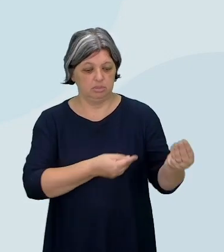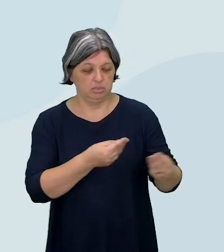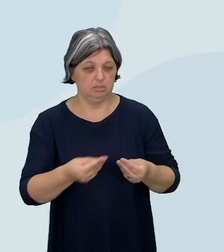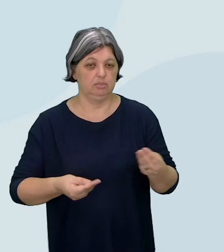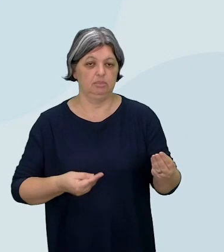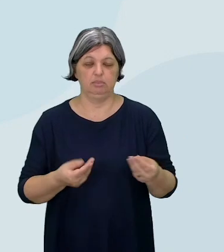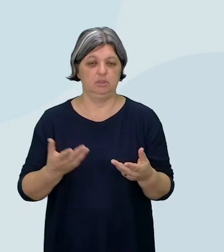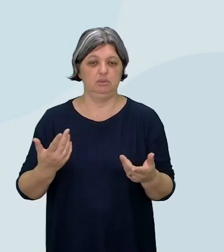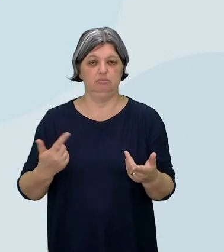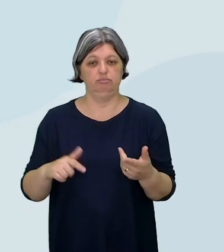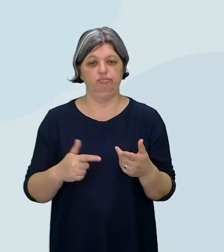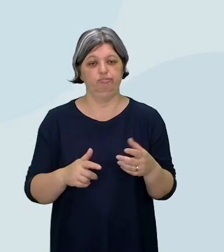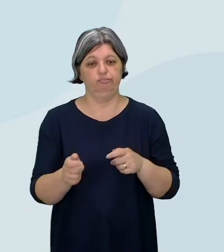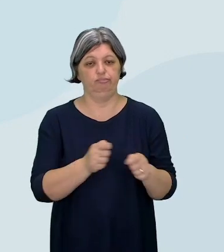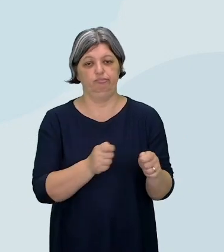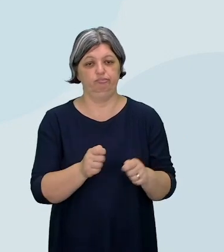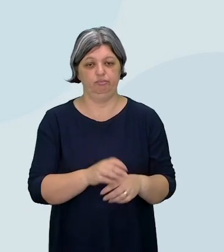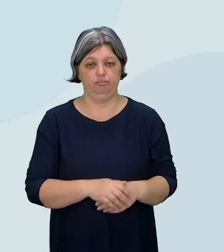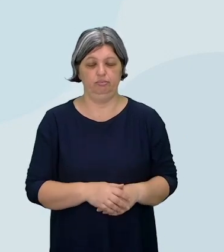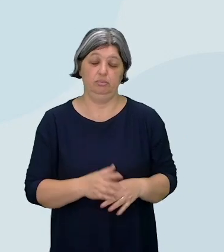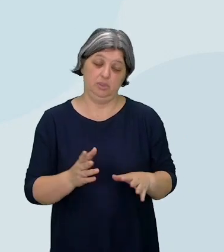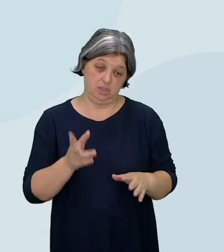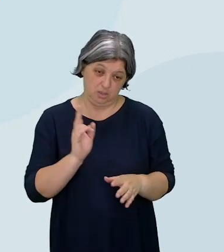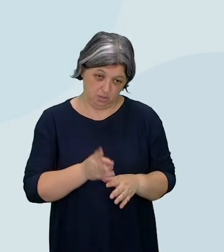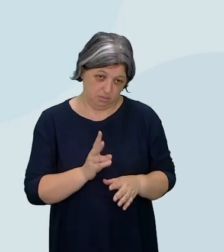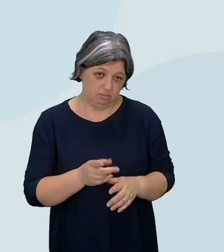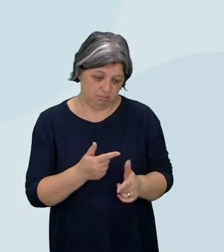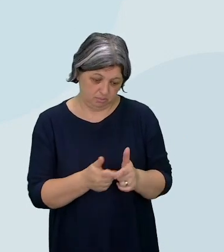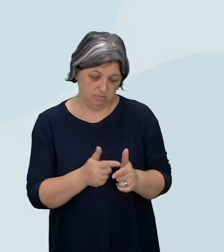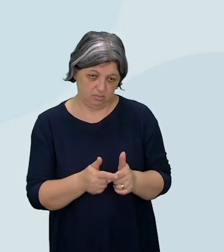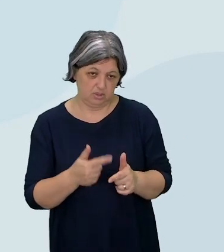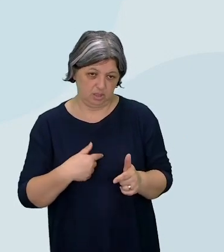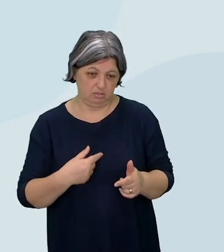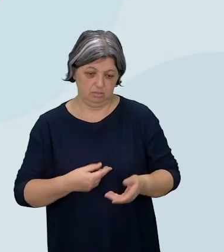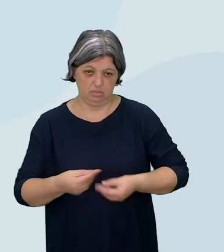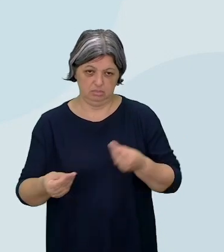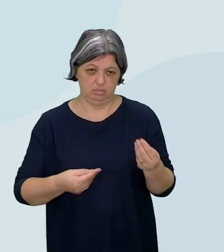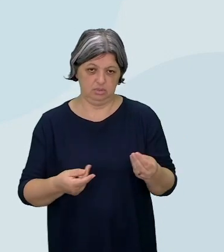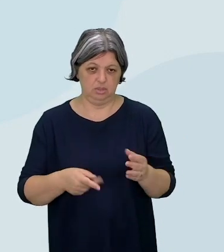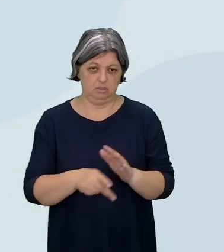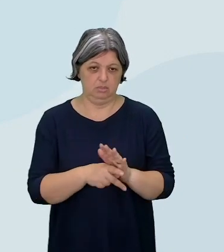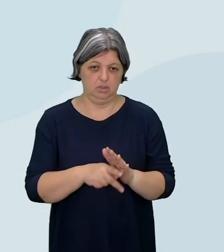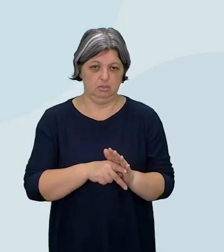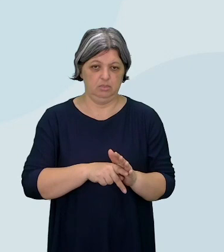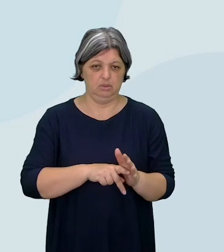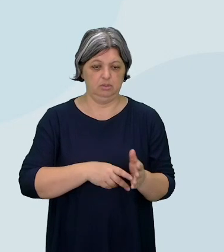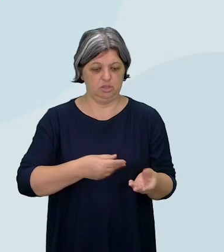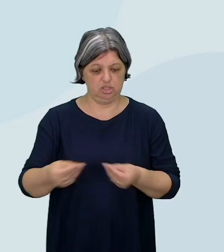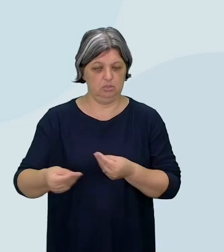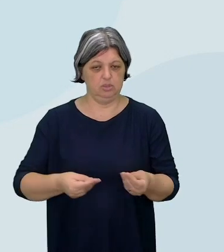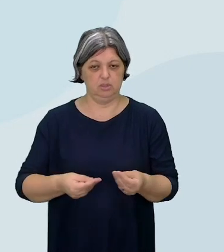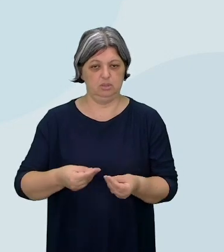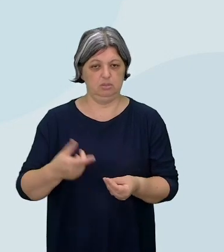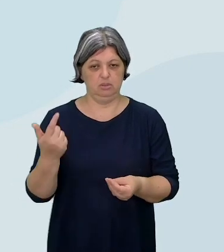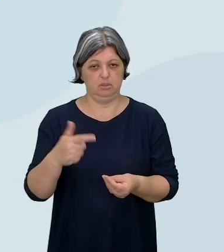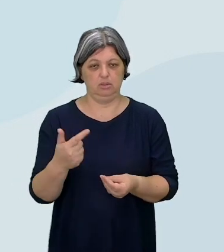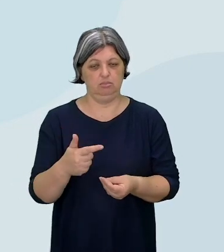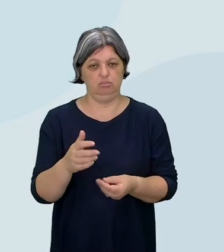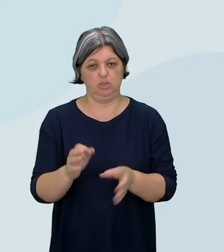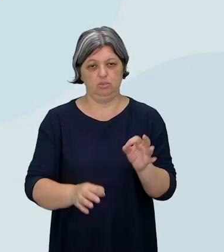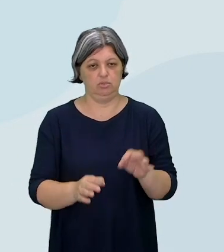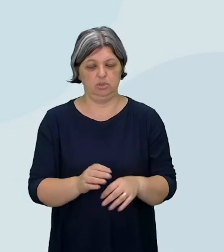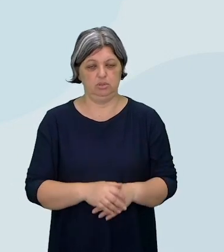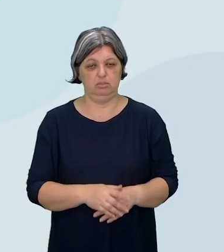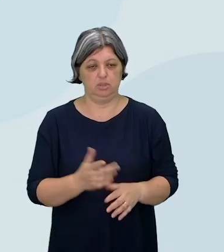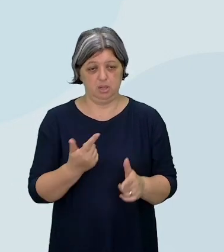injustamente. Então o problema continua a ser, bom, se a distribuição é minha, eu corto a distribuição injusta e só coloco que o